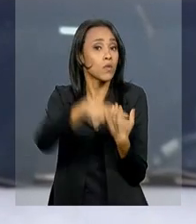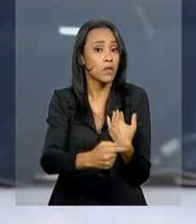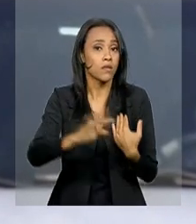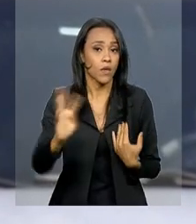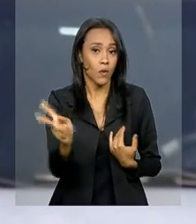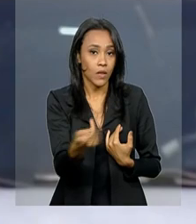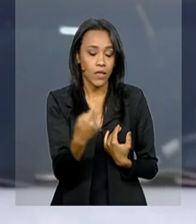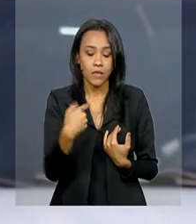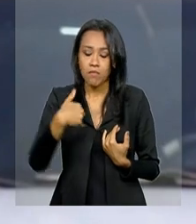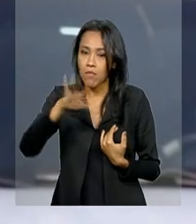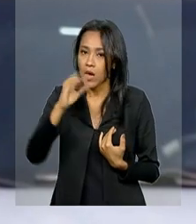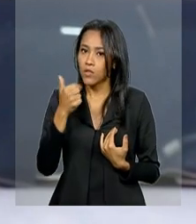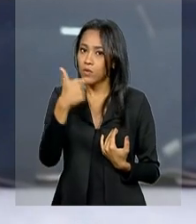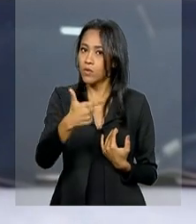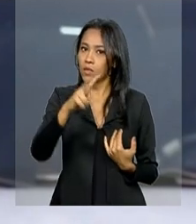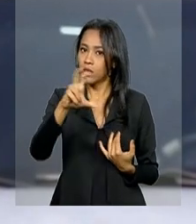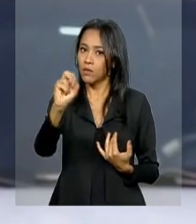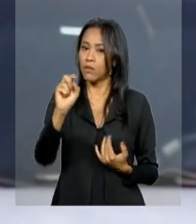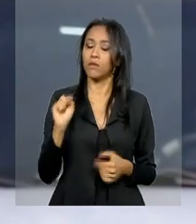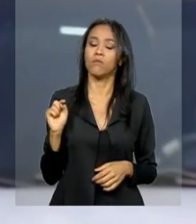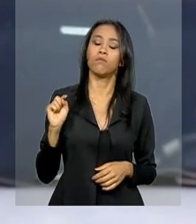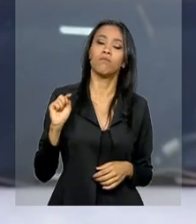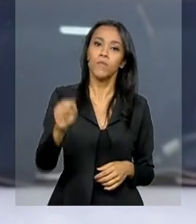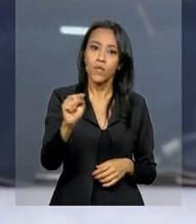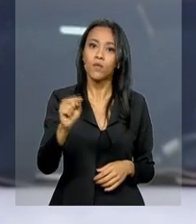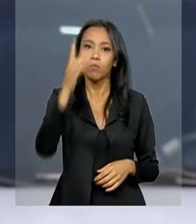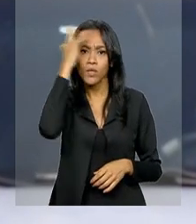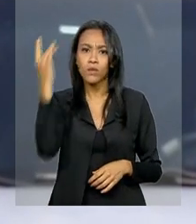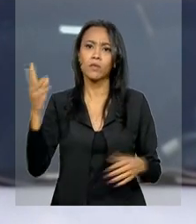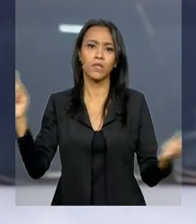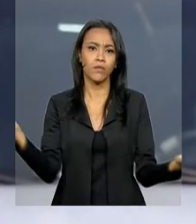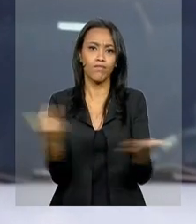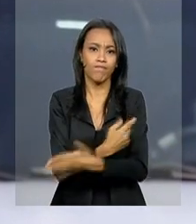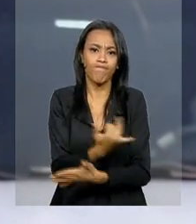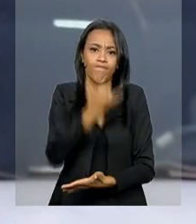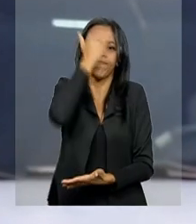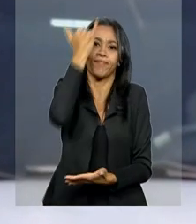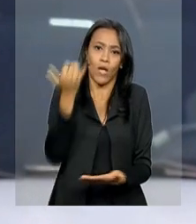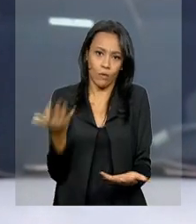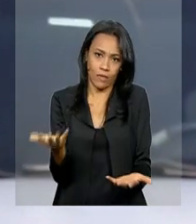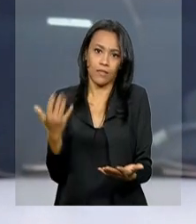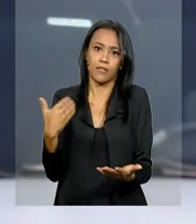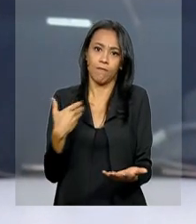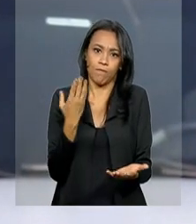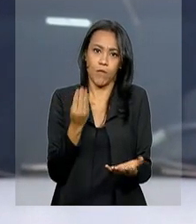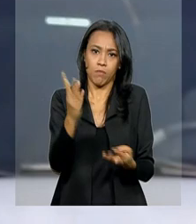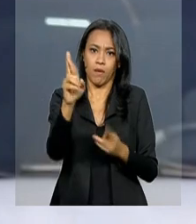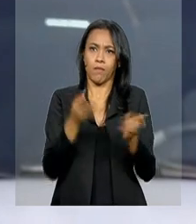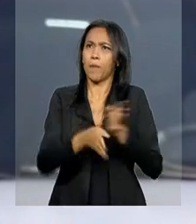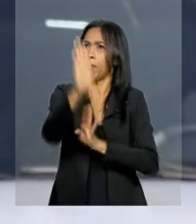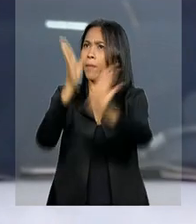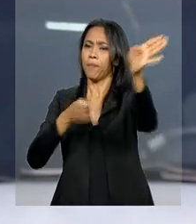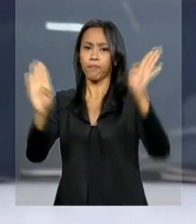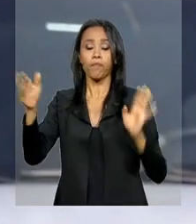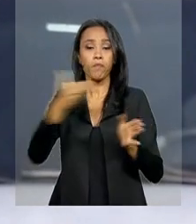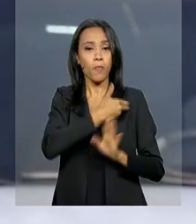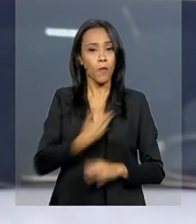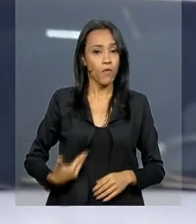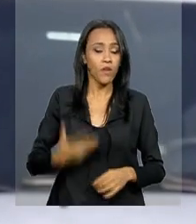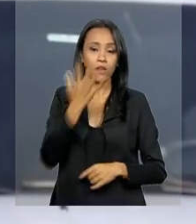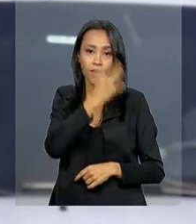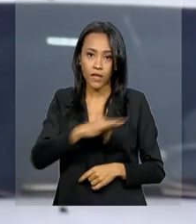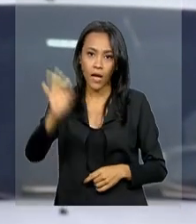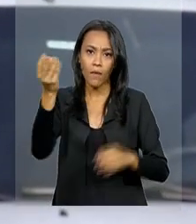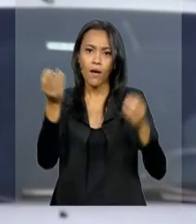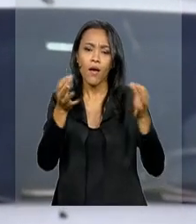são mais de 250 mil lesionados pelos acidentes do trânsito. O governo federal elaborou e colocou em